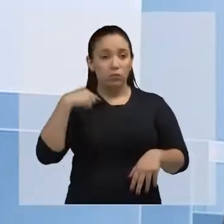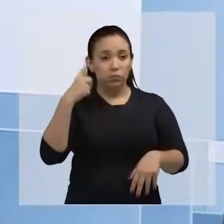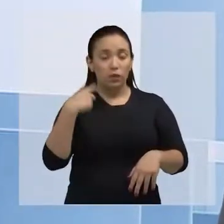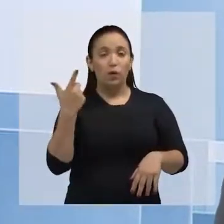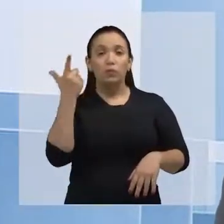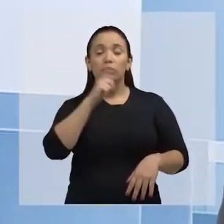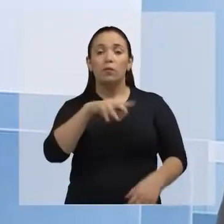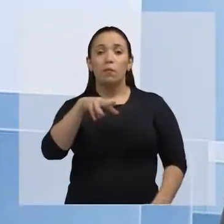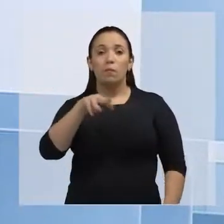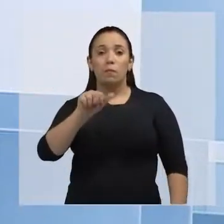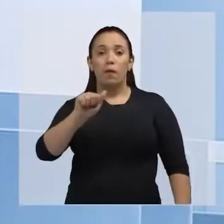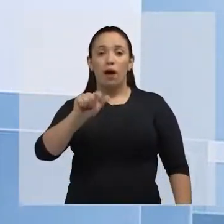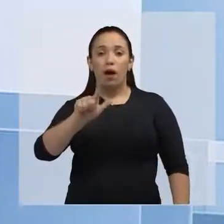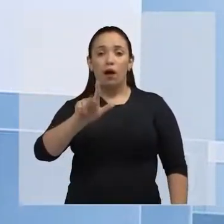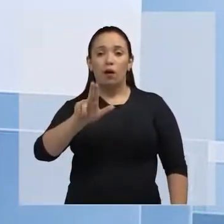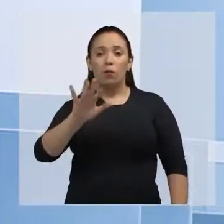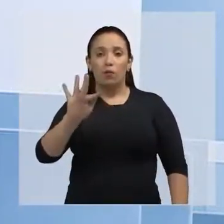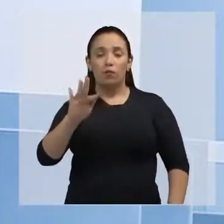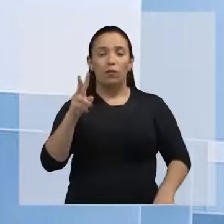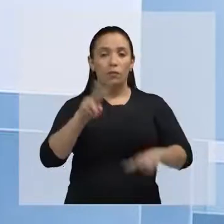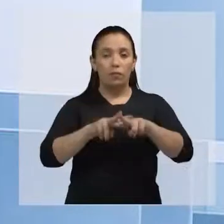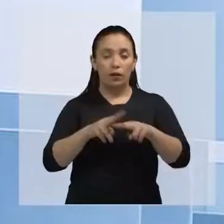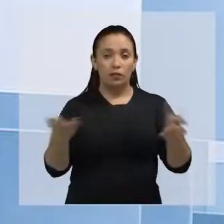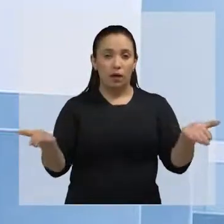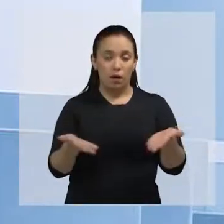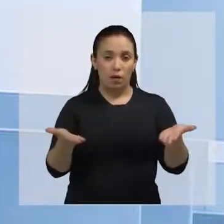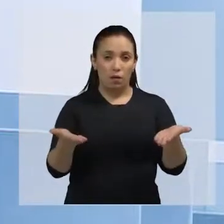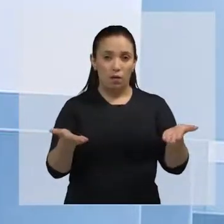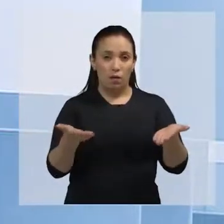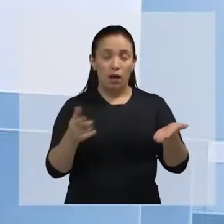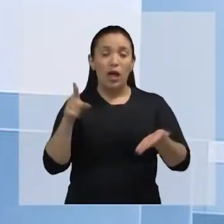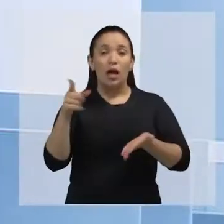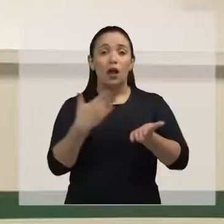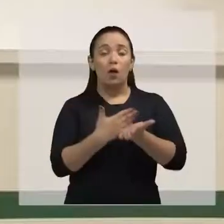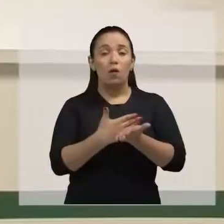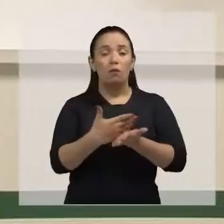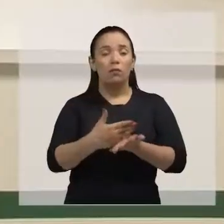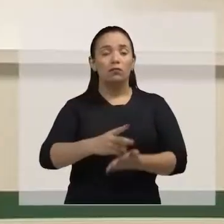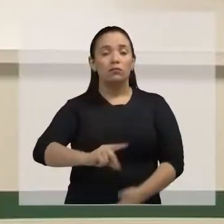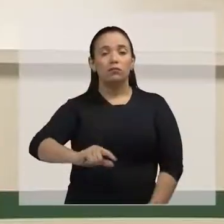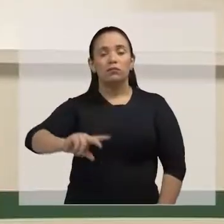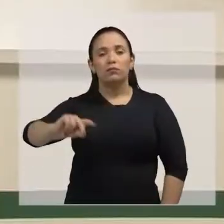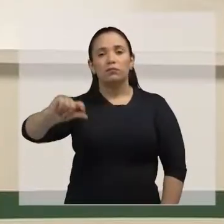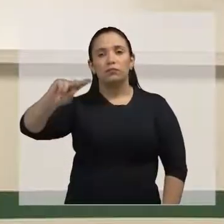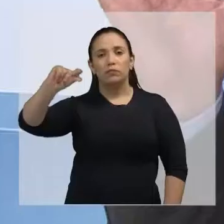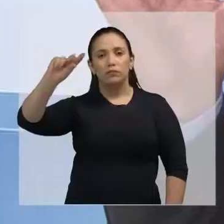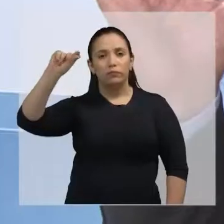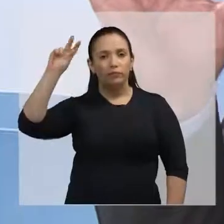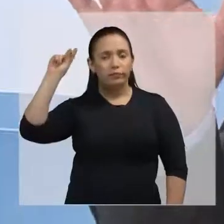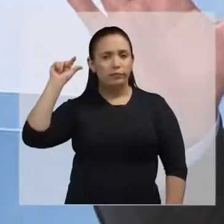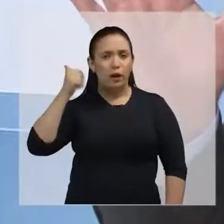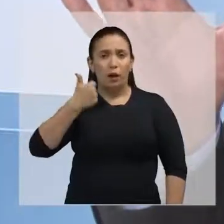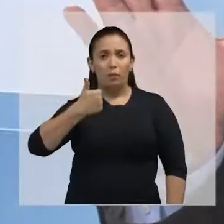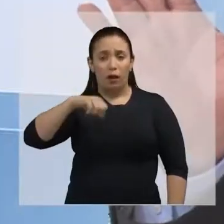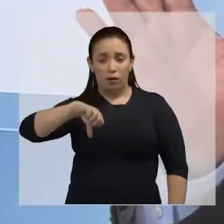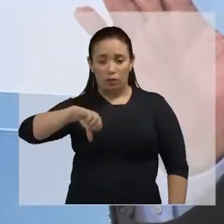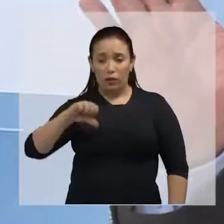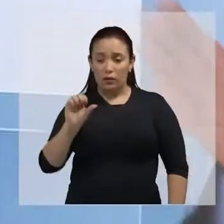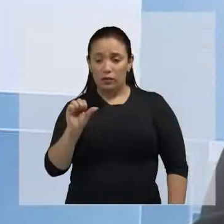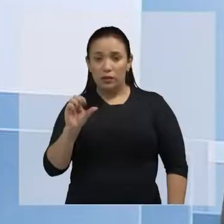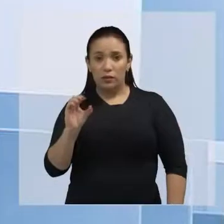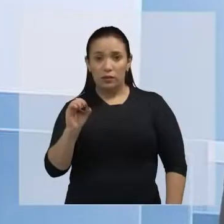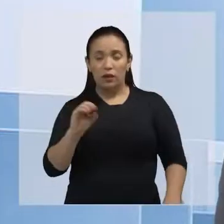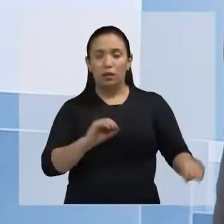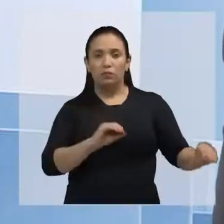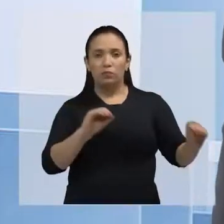o Maluf só fosse preso agora. Sem dúvida. O Maluf começou a delinquir quando? Ah, meu amigo, desde o início do processo. Anos 60. Nos anos